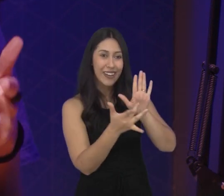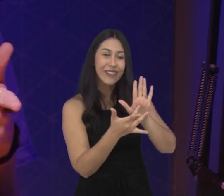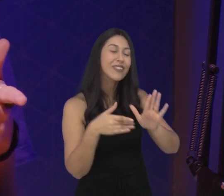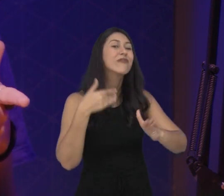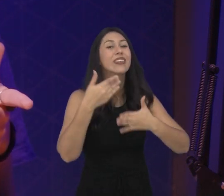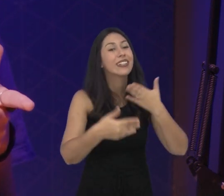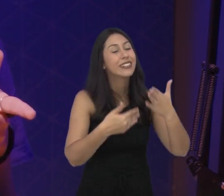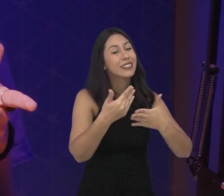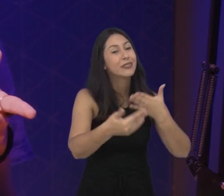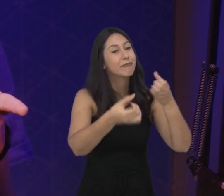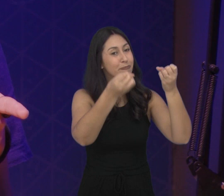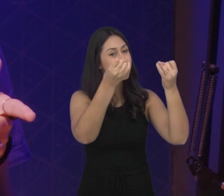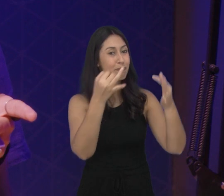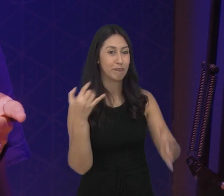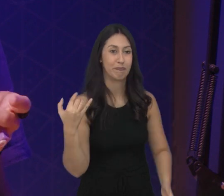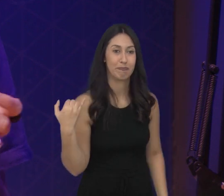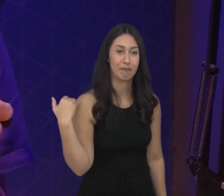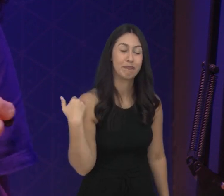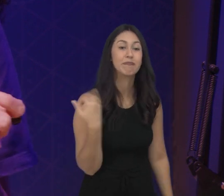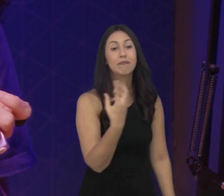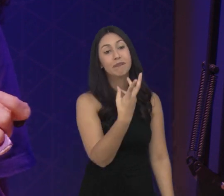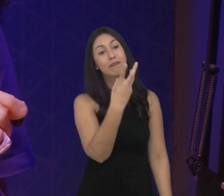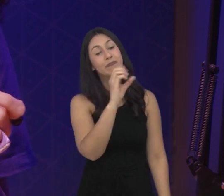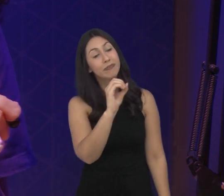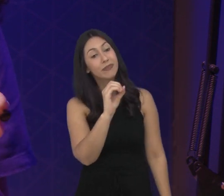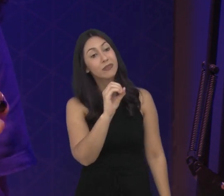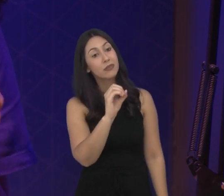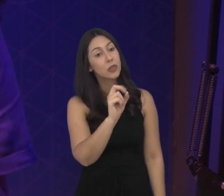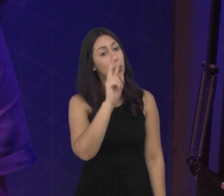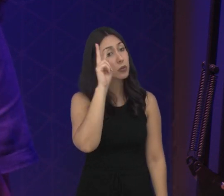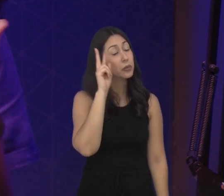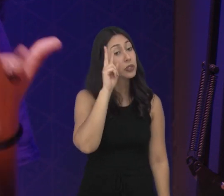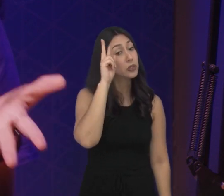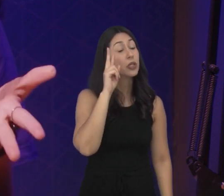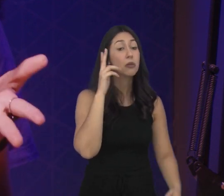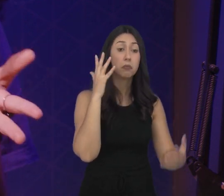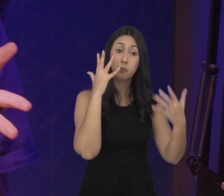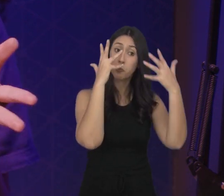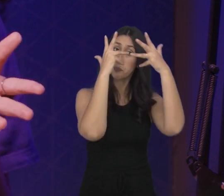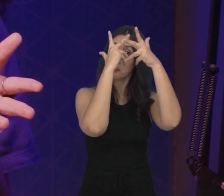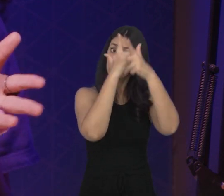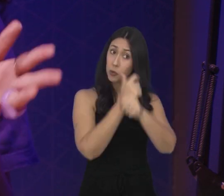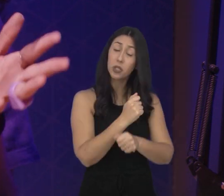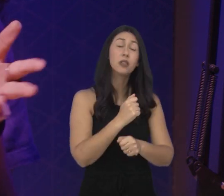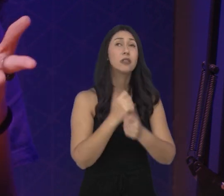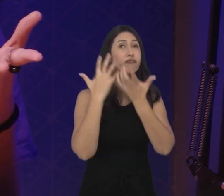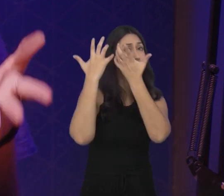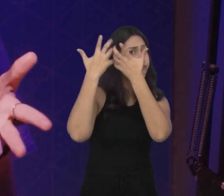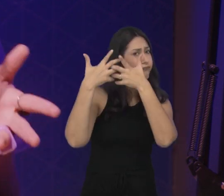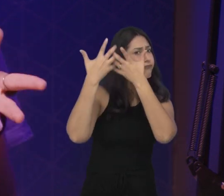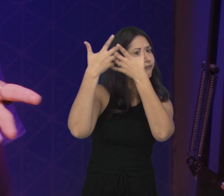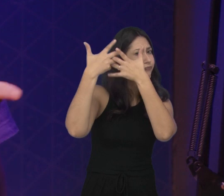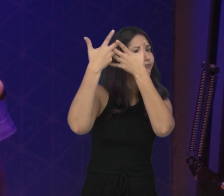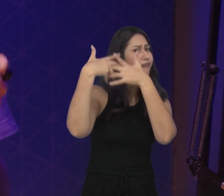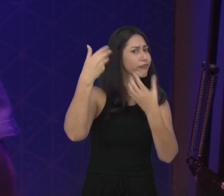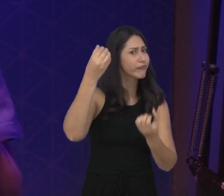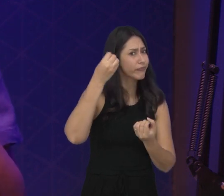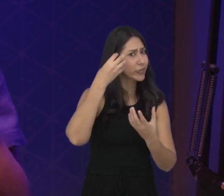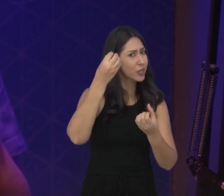falando sobre essa questão dos 30. E é uma história muito bonita também, que traz várias